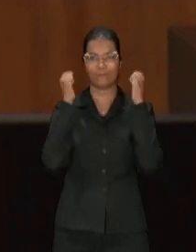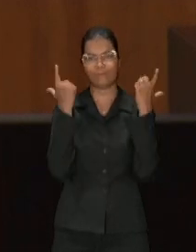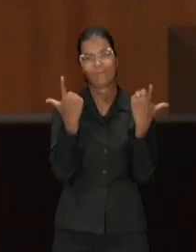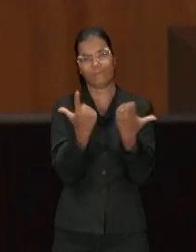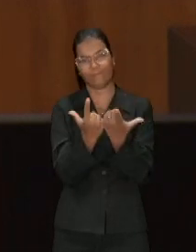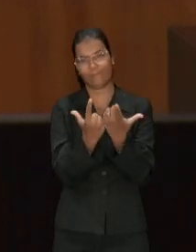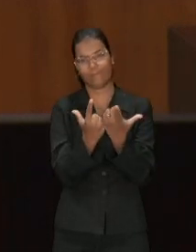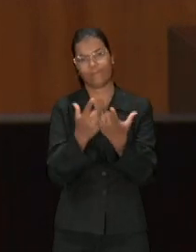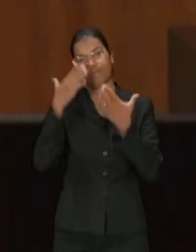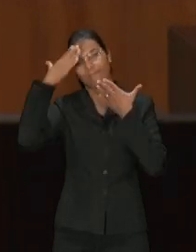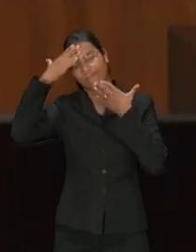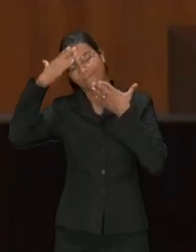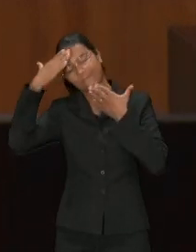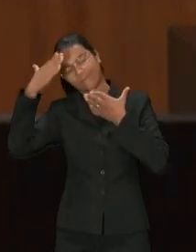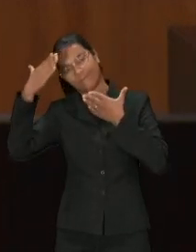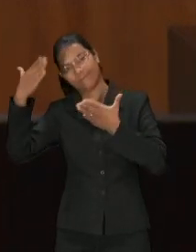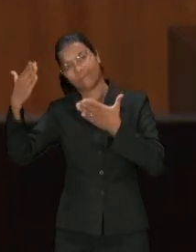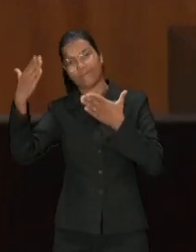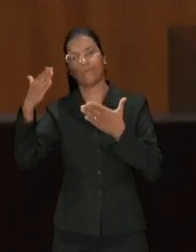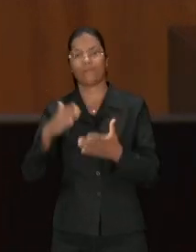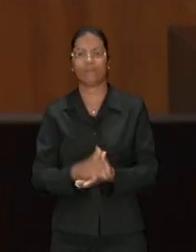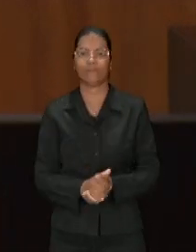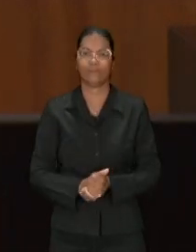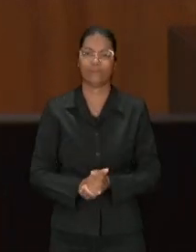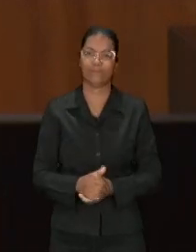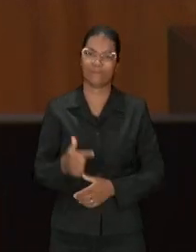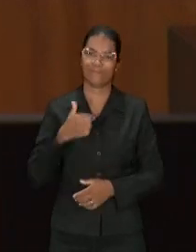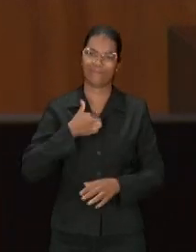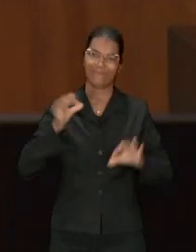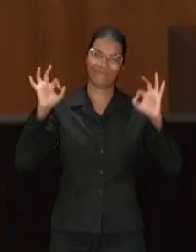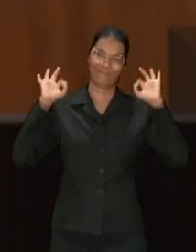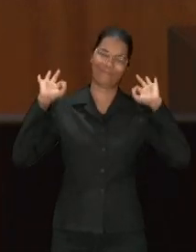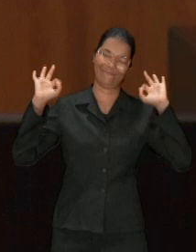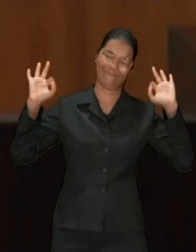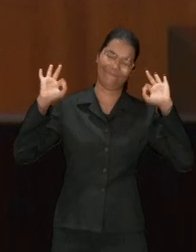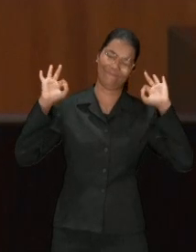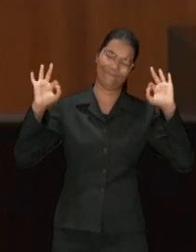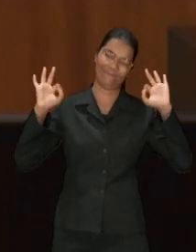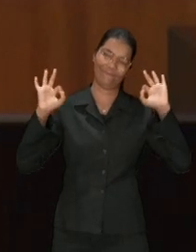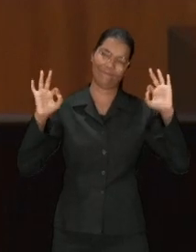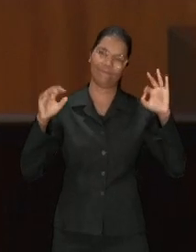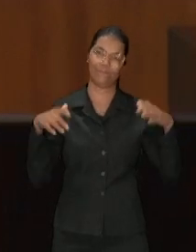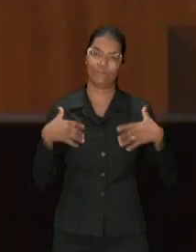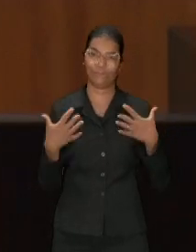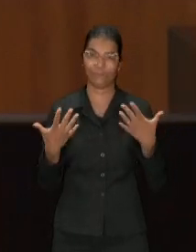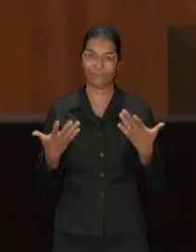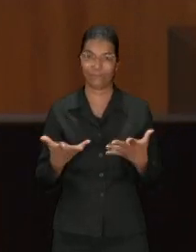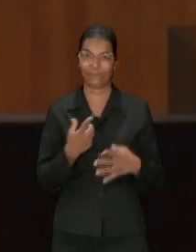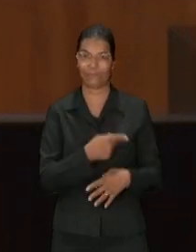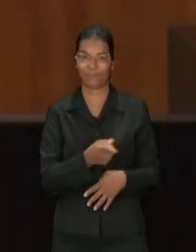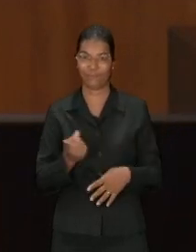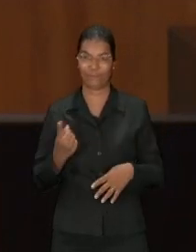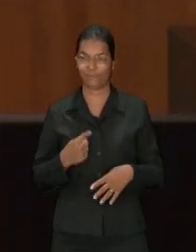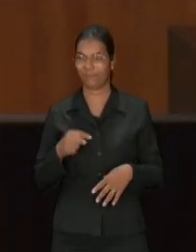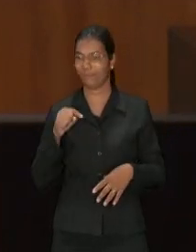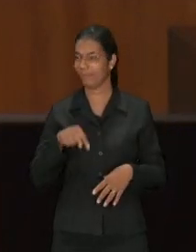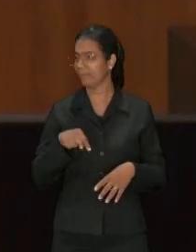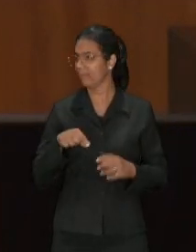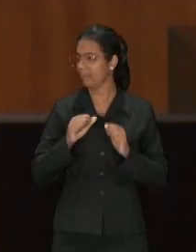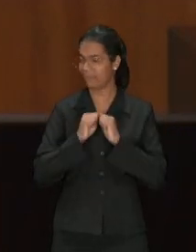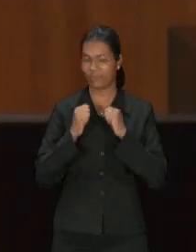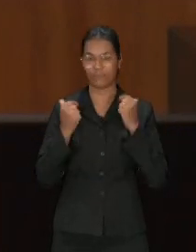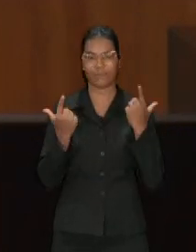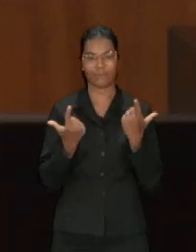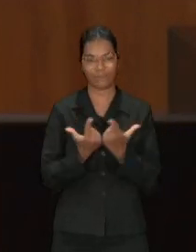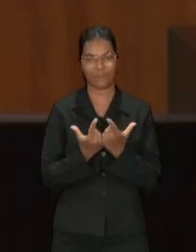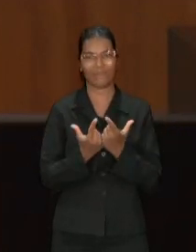eu gostaria de dizer nesse momento que é um privilégio para todos nós estarmos aqui festejando, né, o fruto do